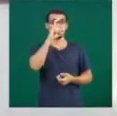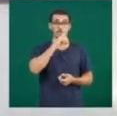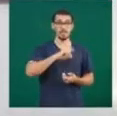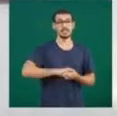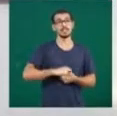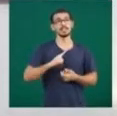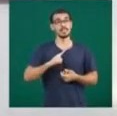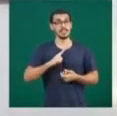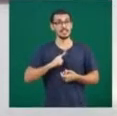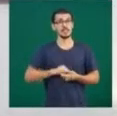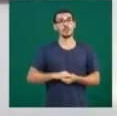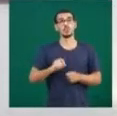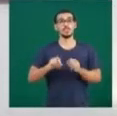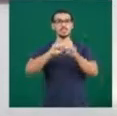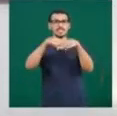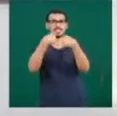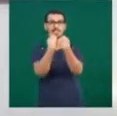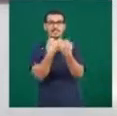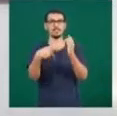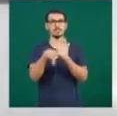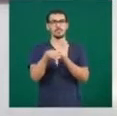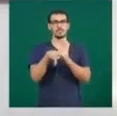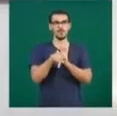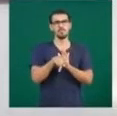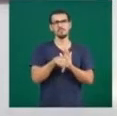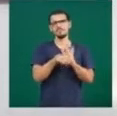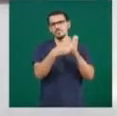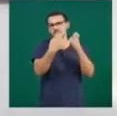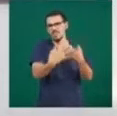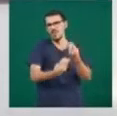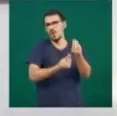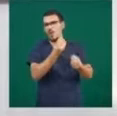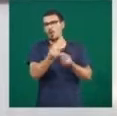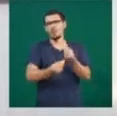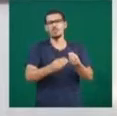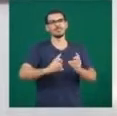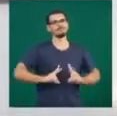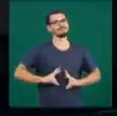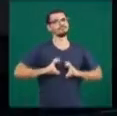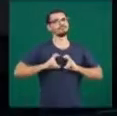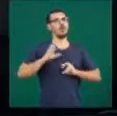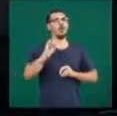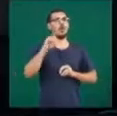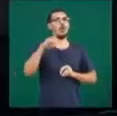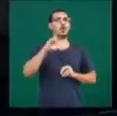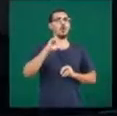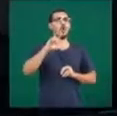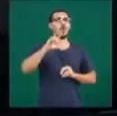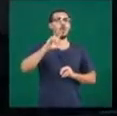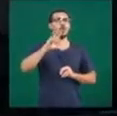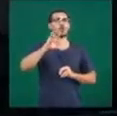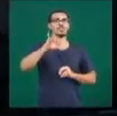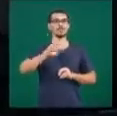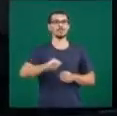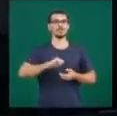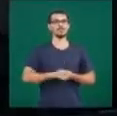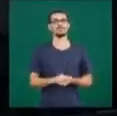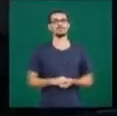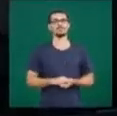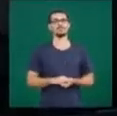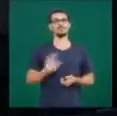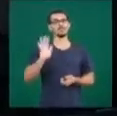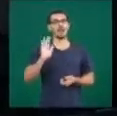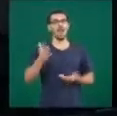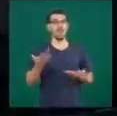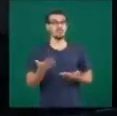vai promover um seminário de atualização em oncologia. Os detalhes com Daniela Malagoli. Oi, Flávio. Eu vou conversar com Roger